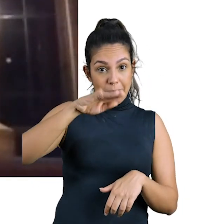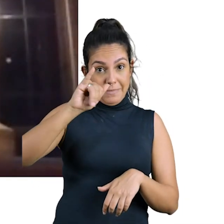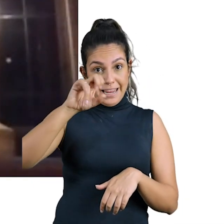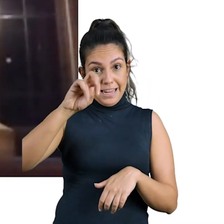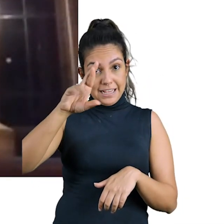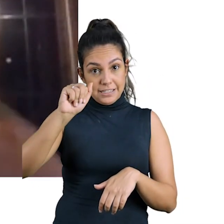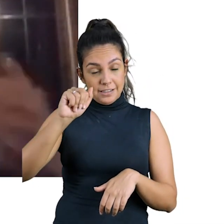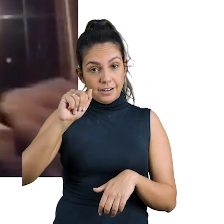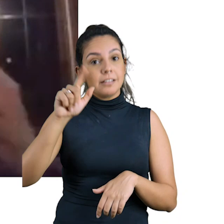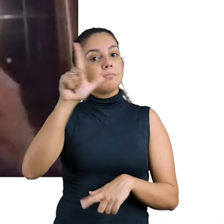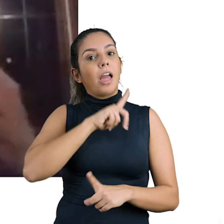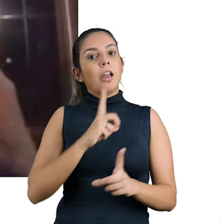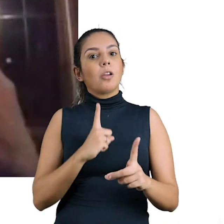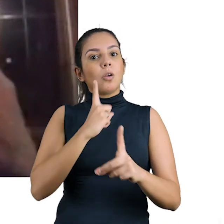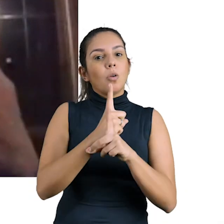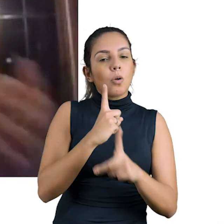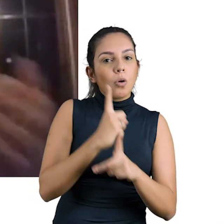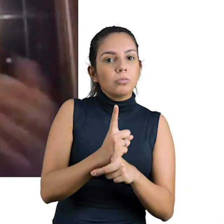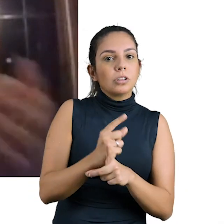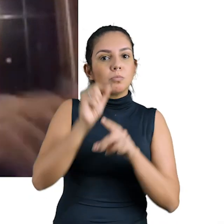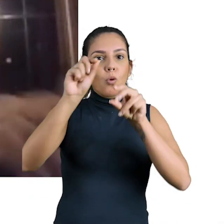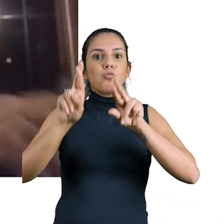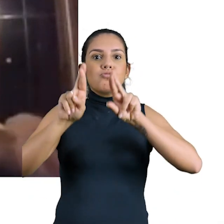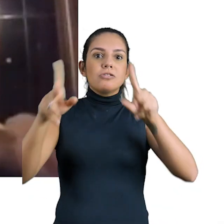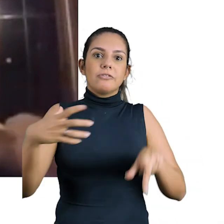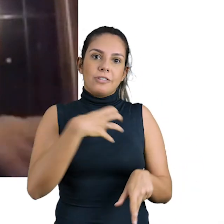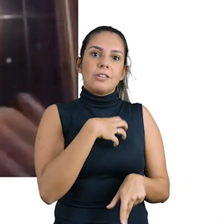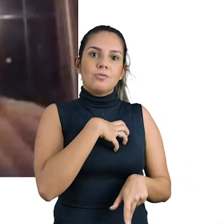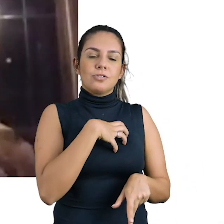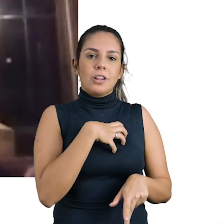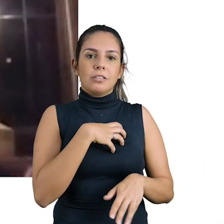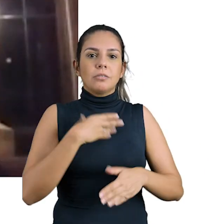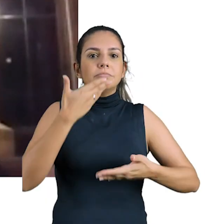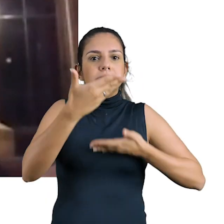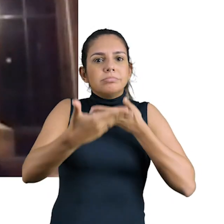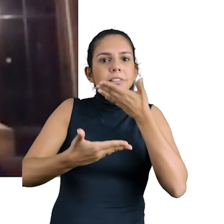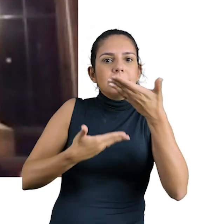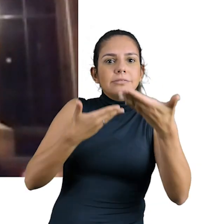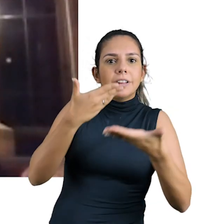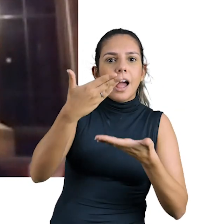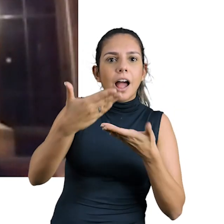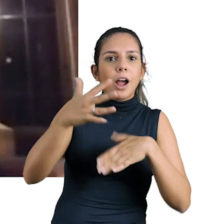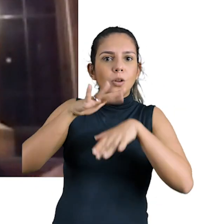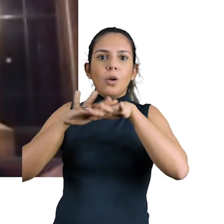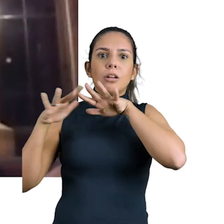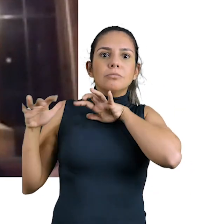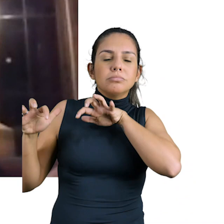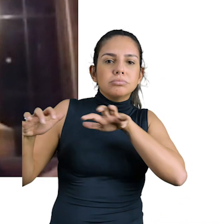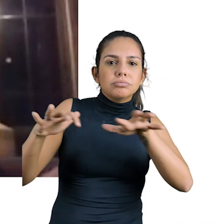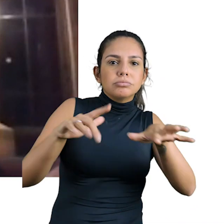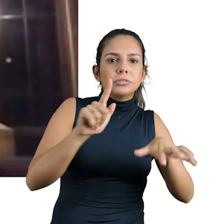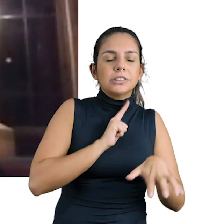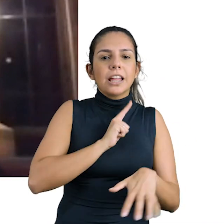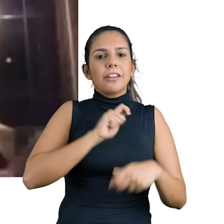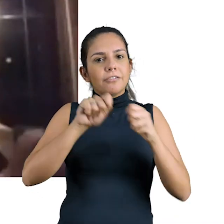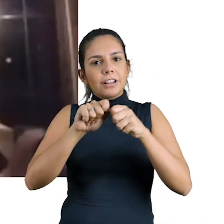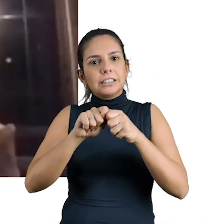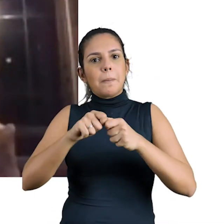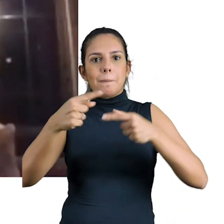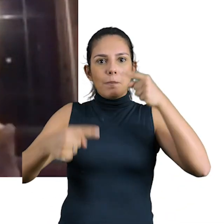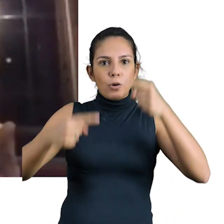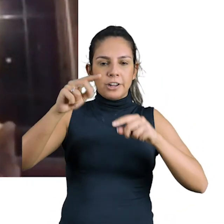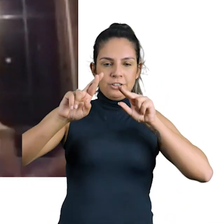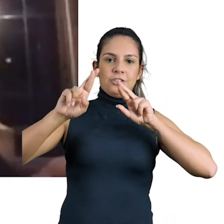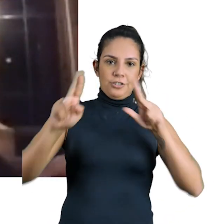estão encontrando uma forma um pouco distinta de lidar com a pandemia, sobretudo uma forma de fazer